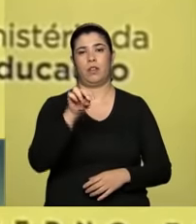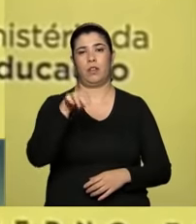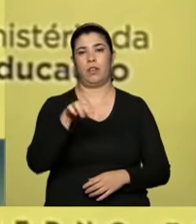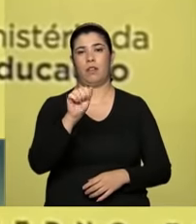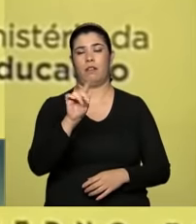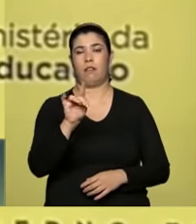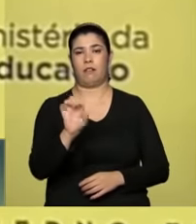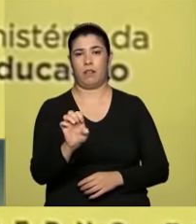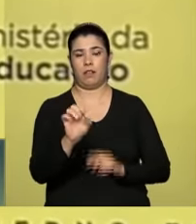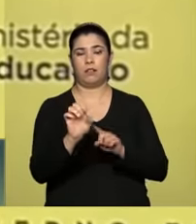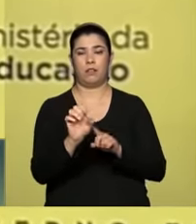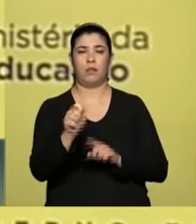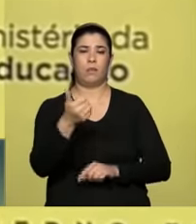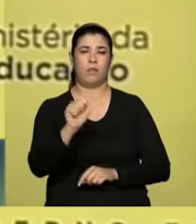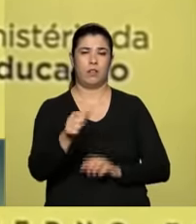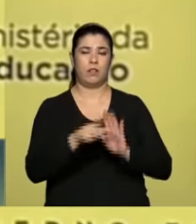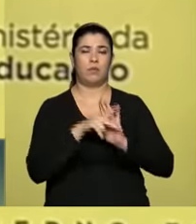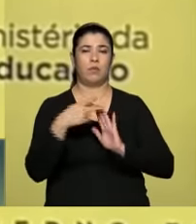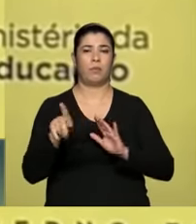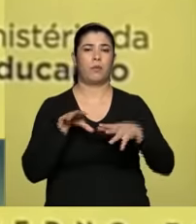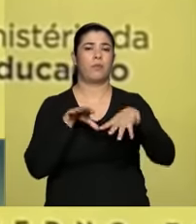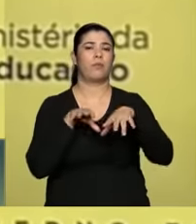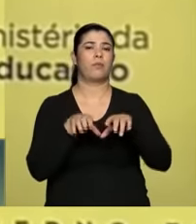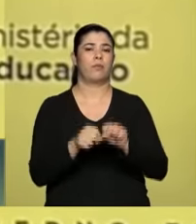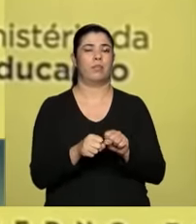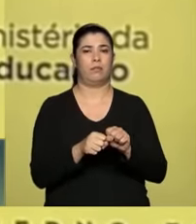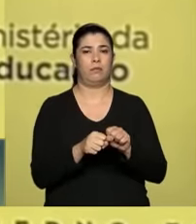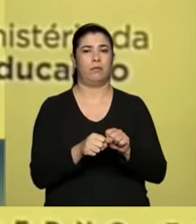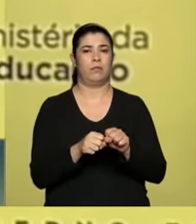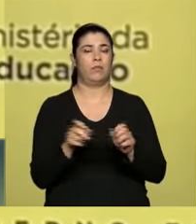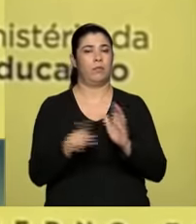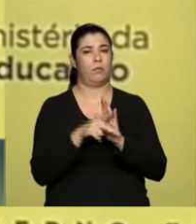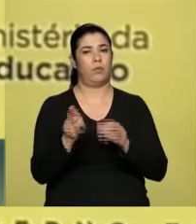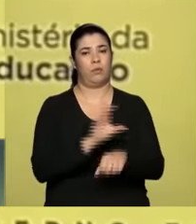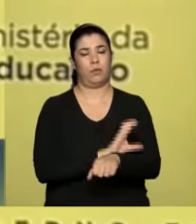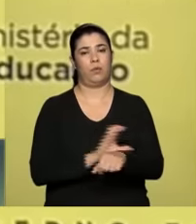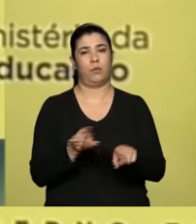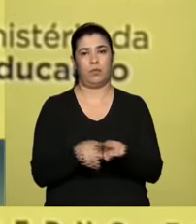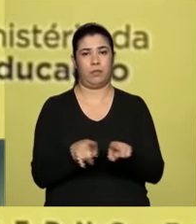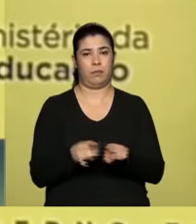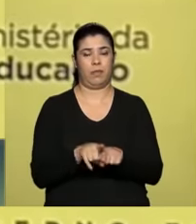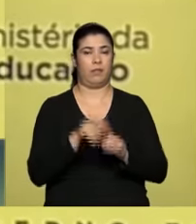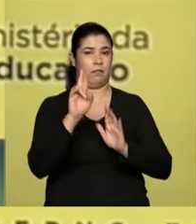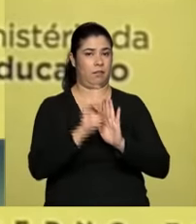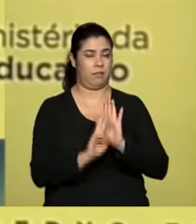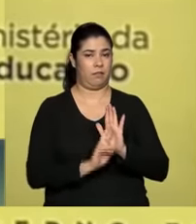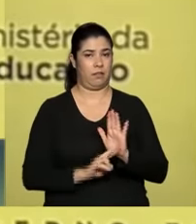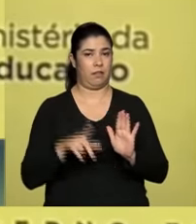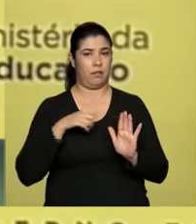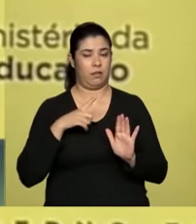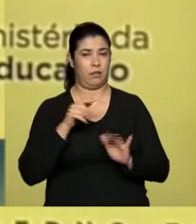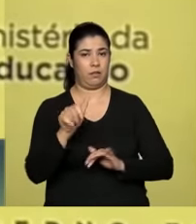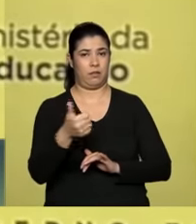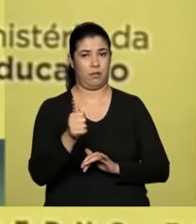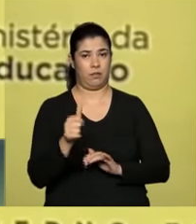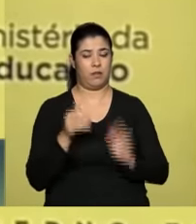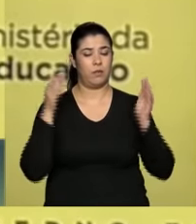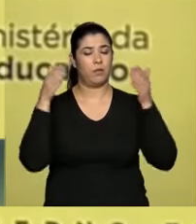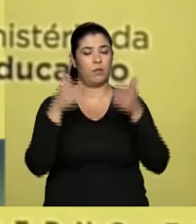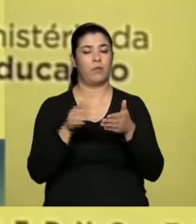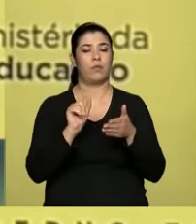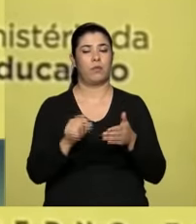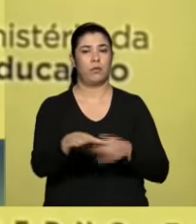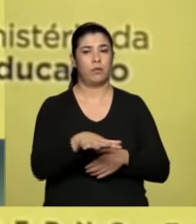insumos sobre a formação daquele aluno, portanto, sobre o curso. A regra de avaliação em loco